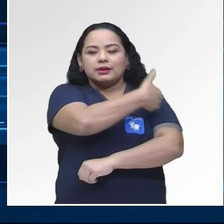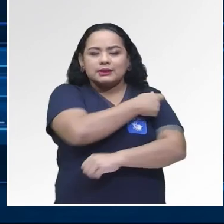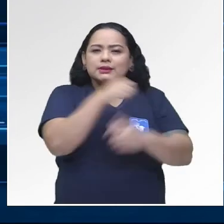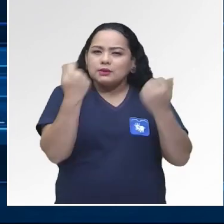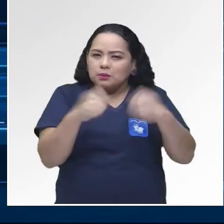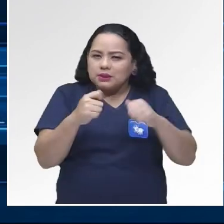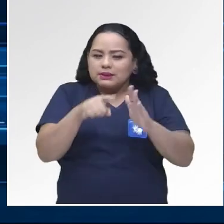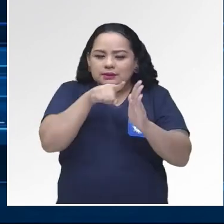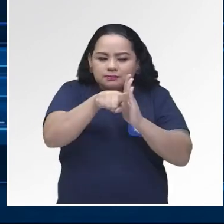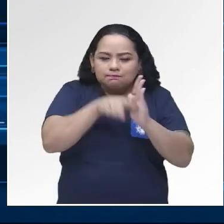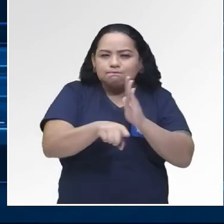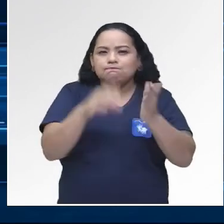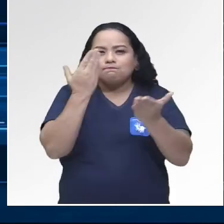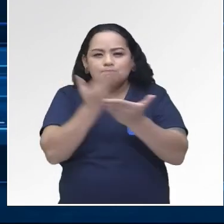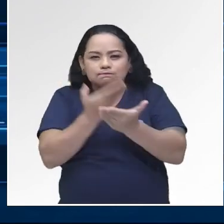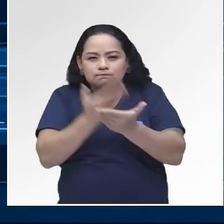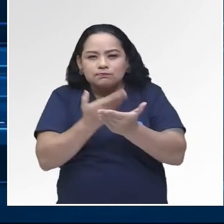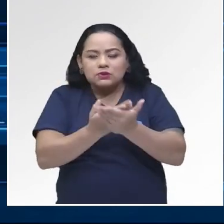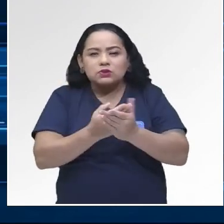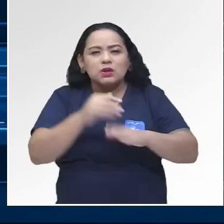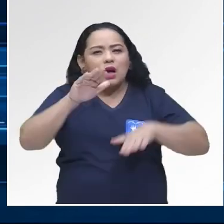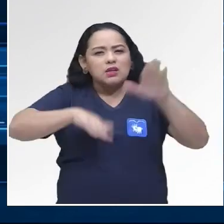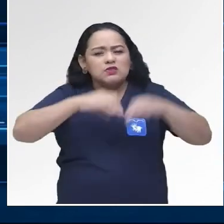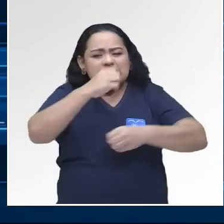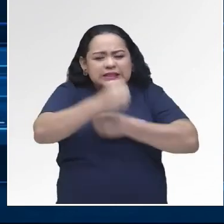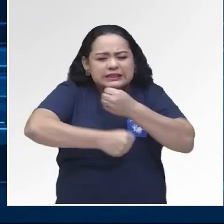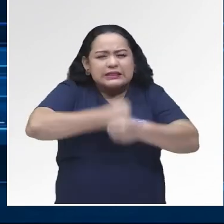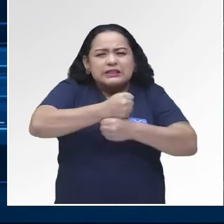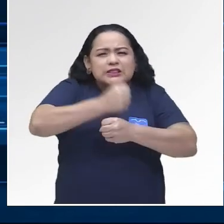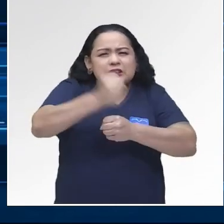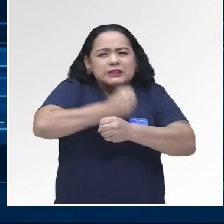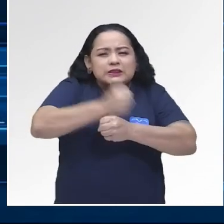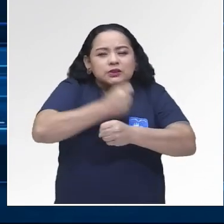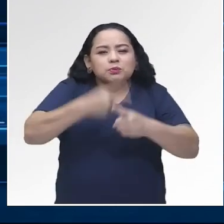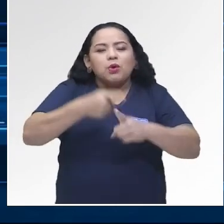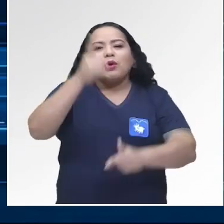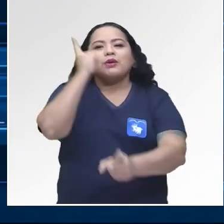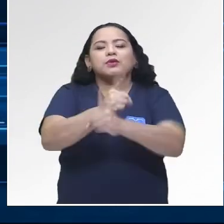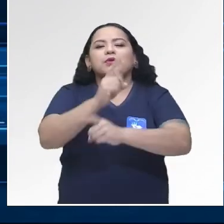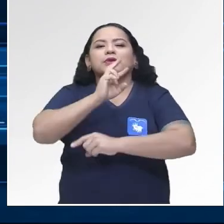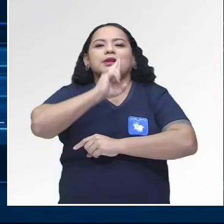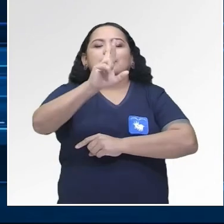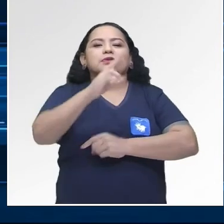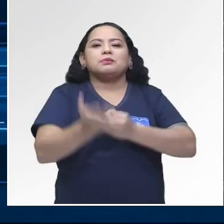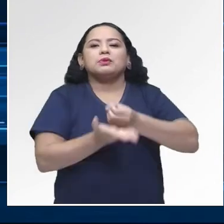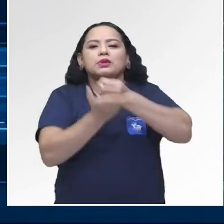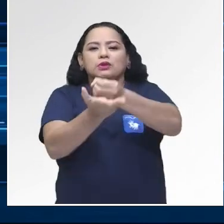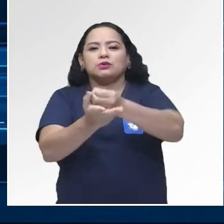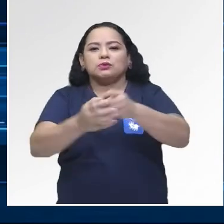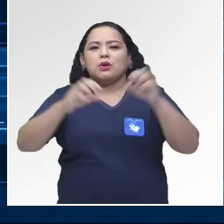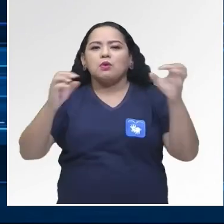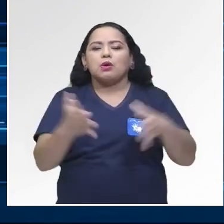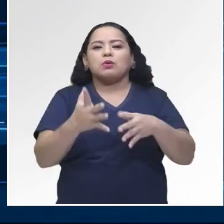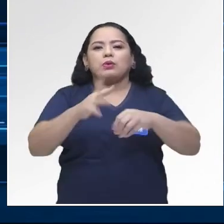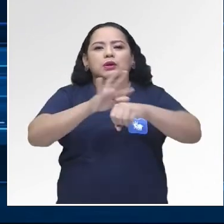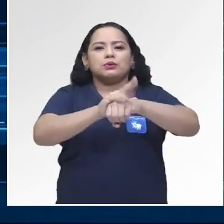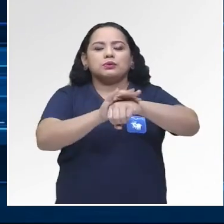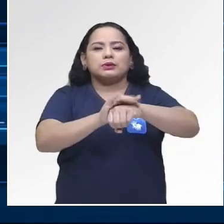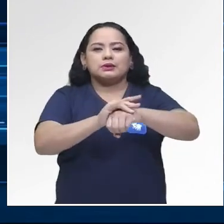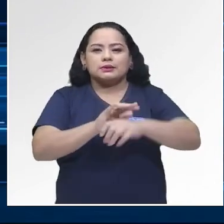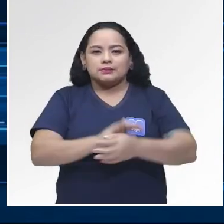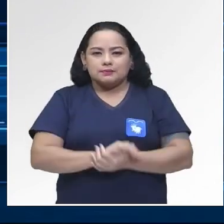muita pesquisa que leva muitas vezes anos para aparecer a solução, a cura para determinados tipos de